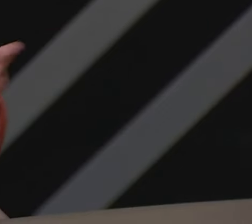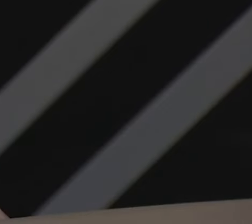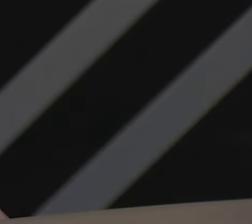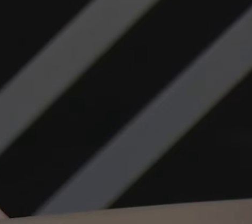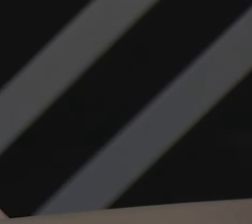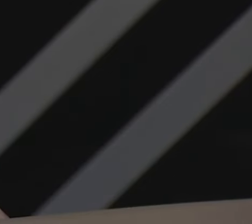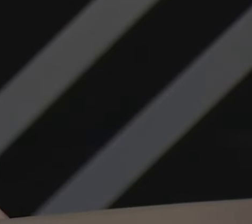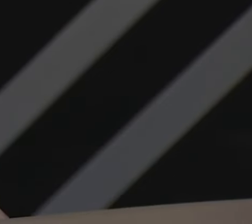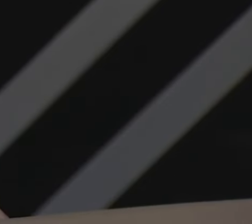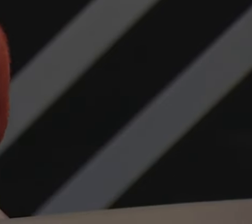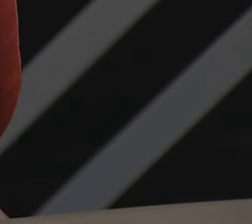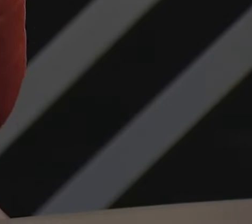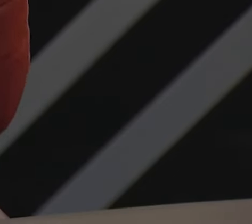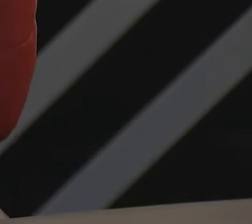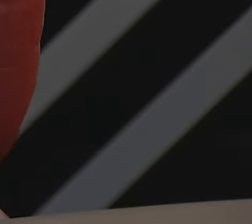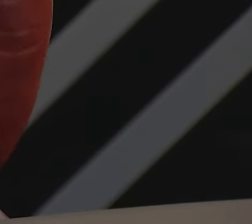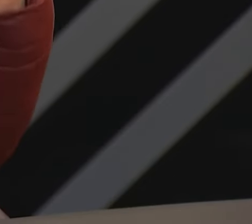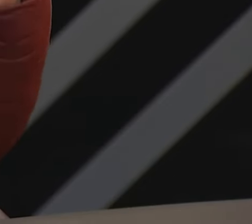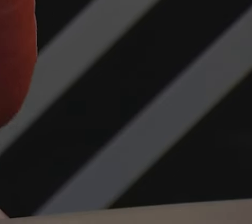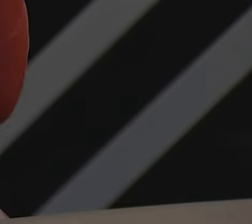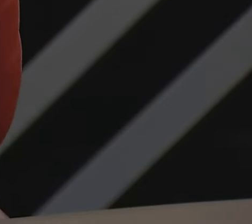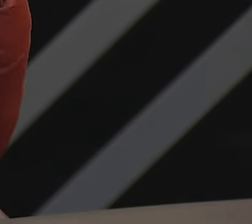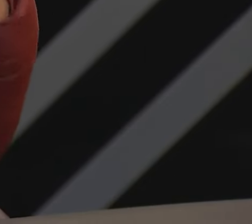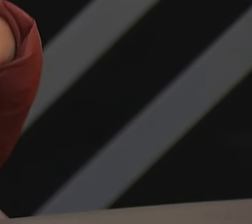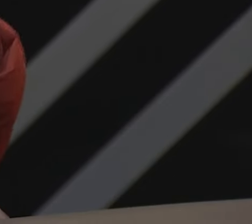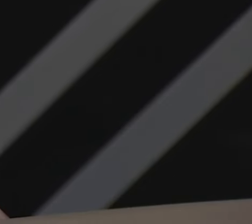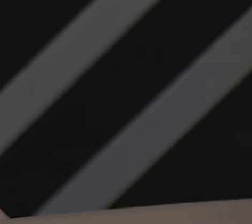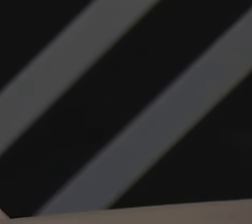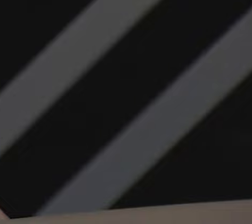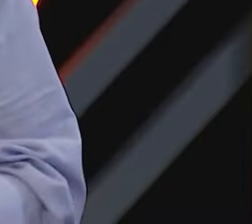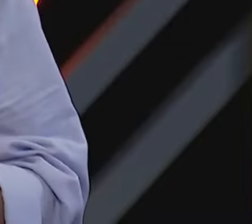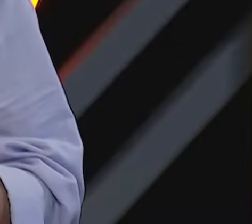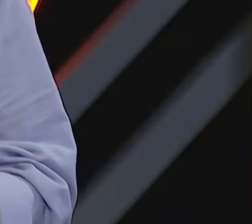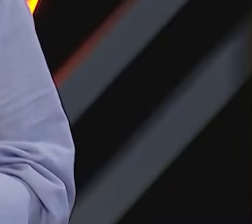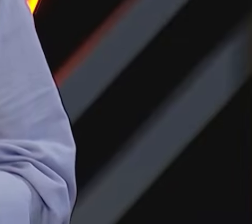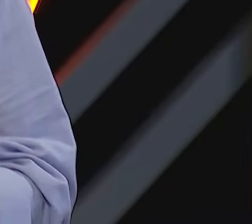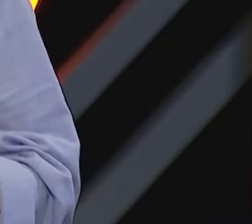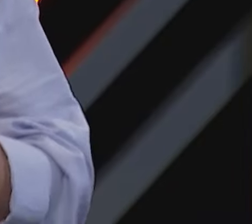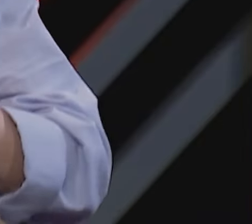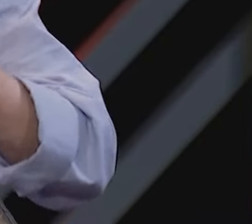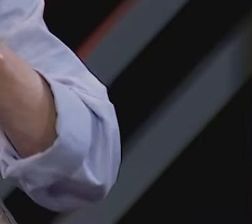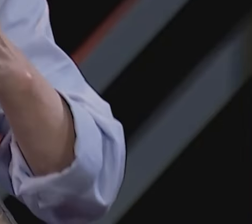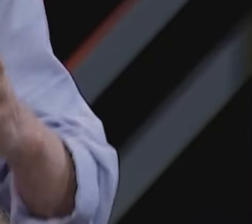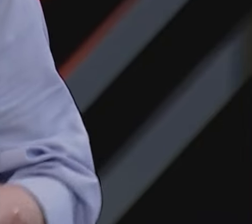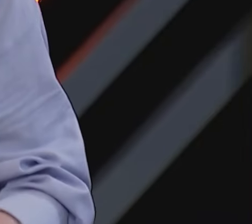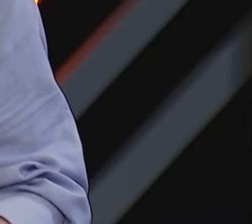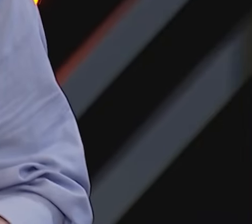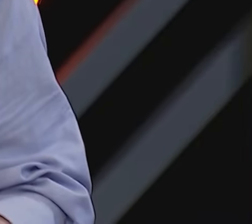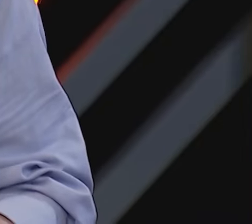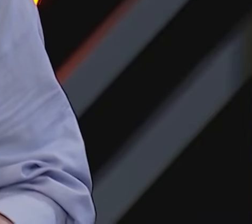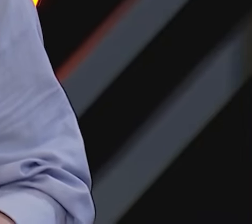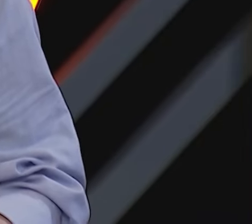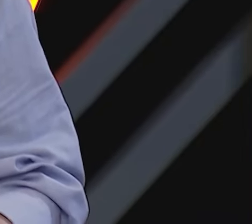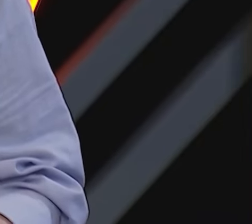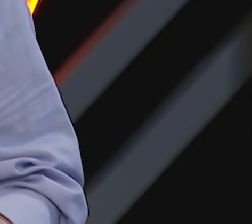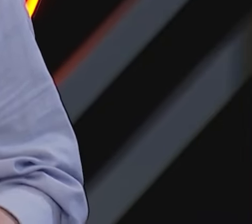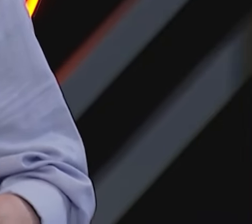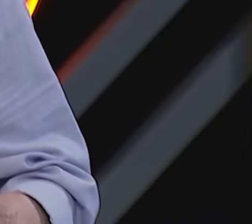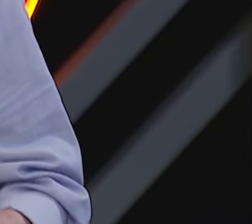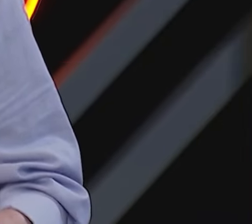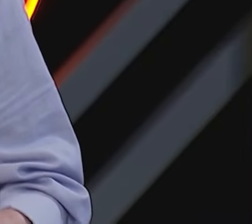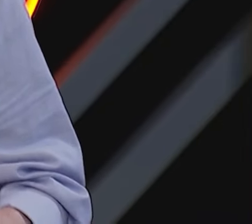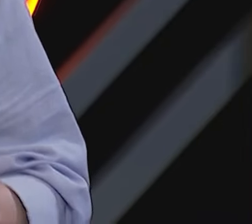coisas que aconteciam e fazendo meio que um papel ali de suporte como pessoa também. Então, quando você começou a